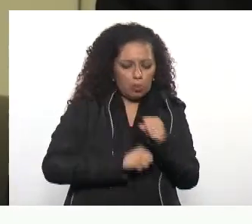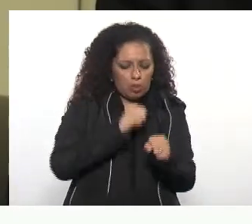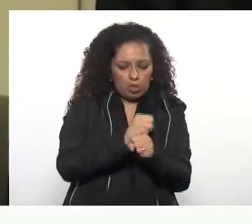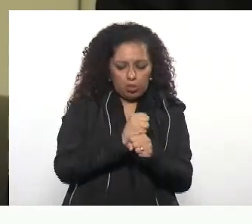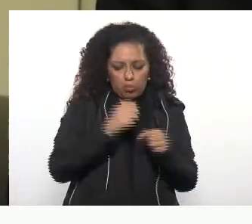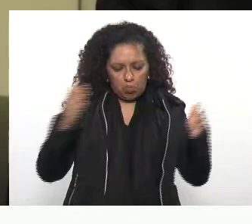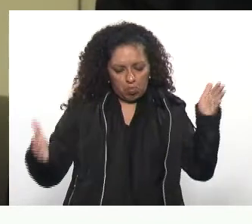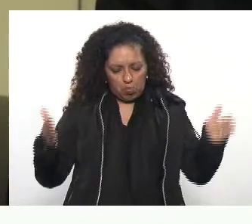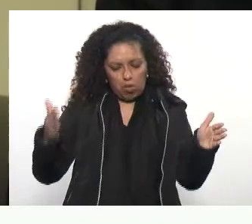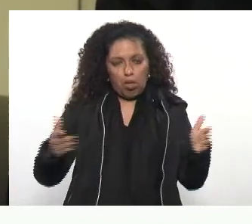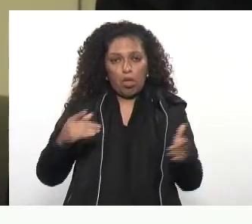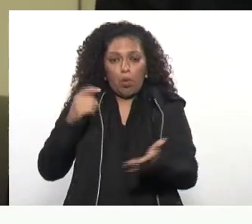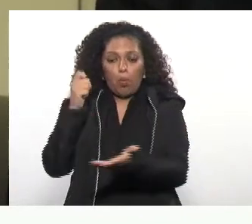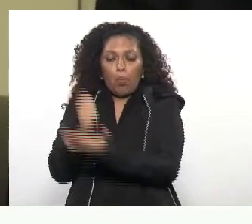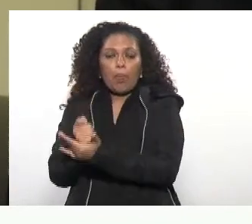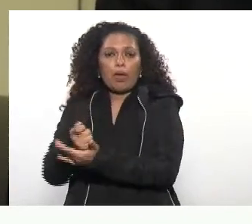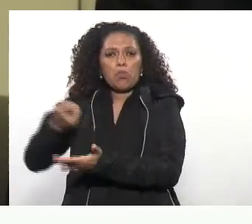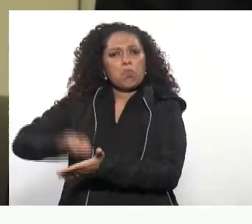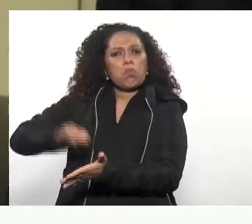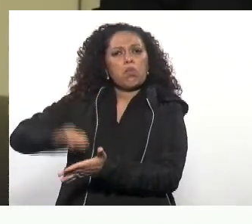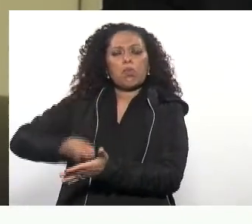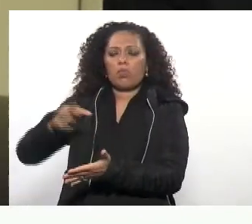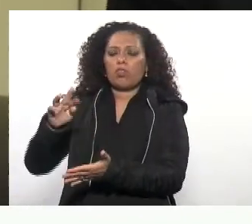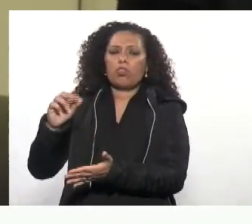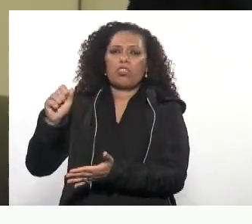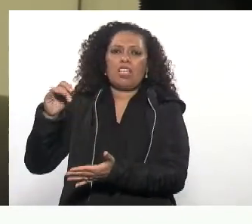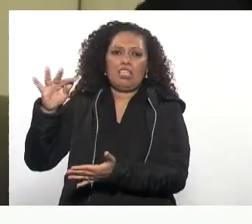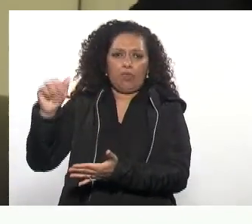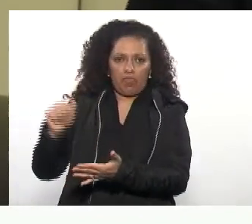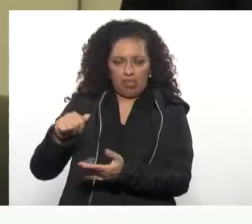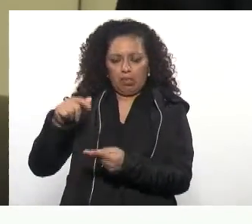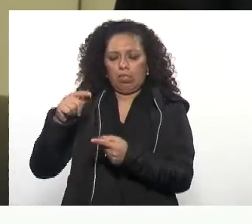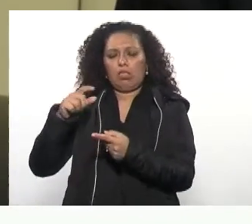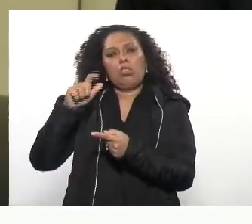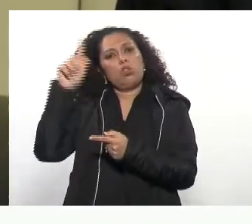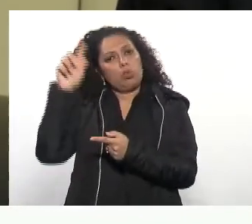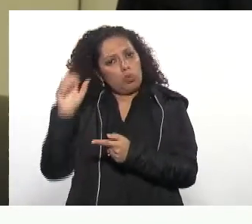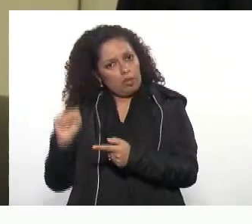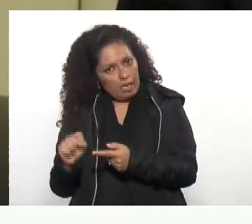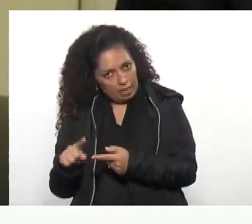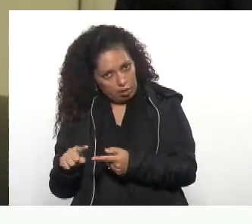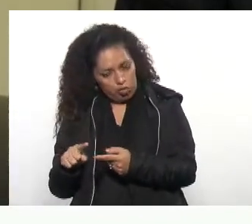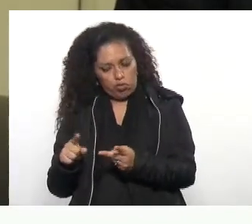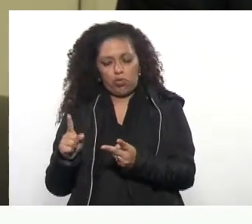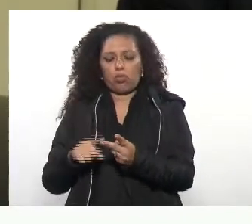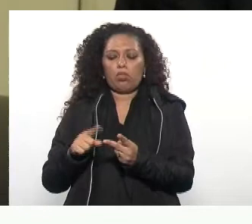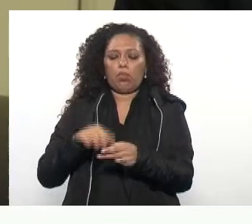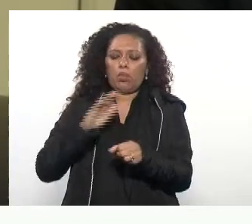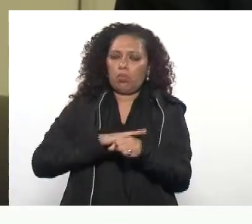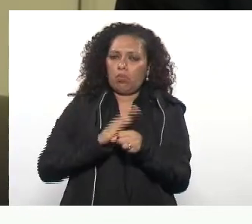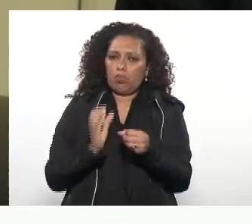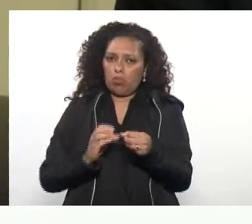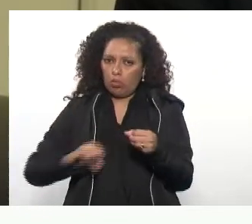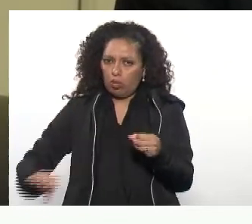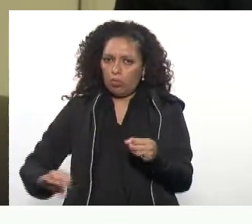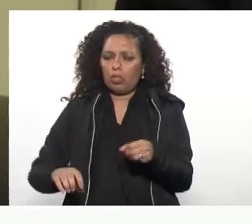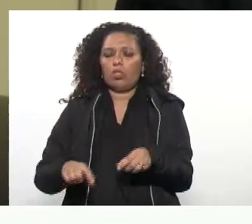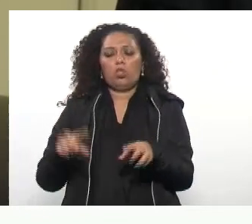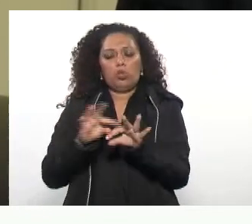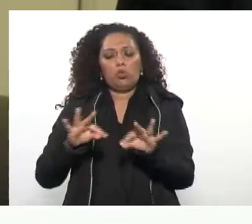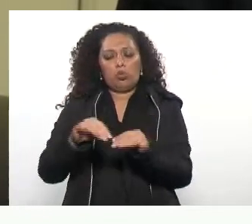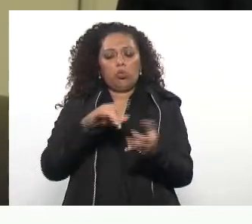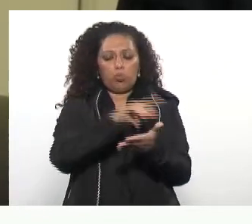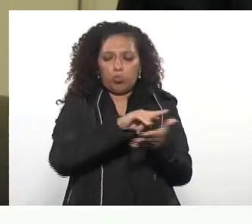das concessionárias. Tanto na área do gás, como na área de saneamento, os